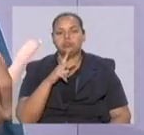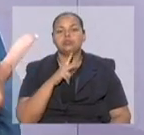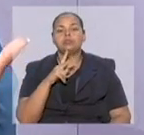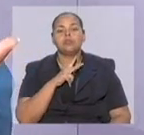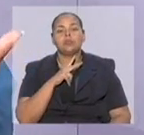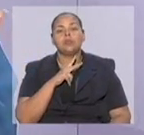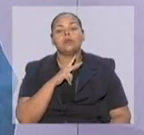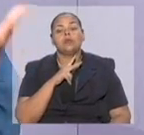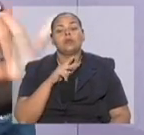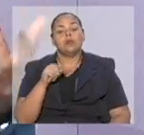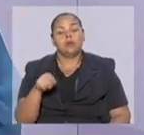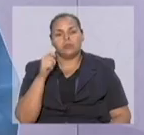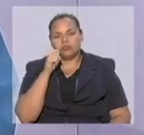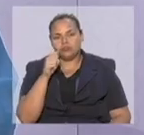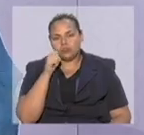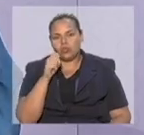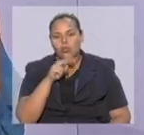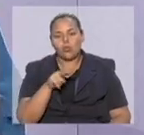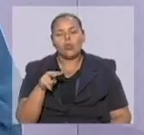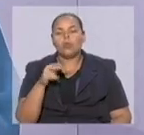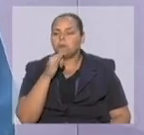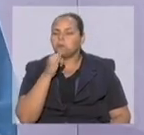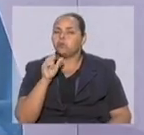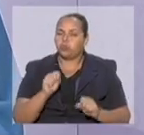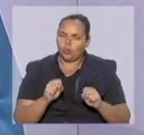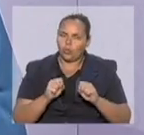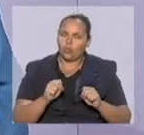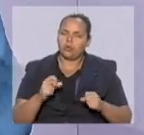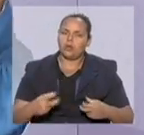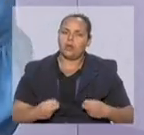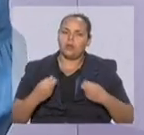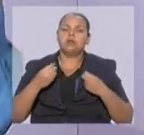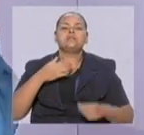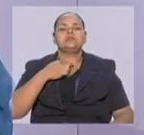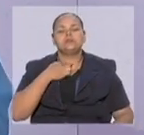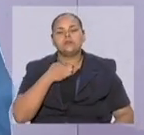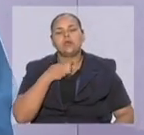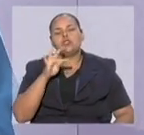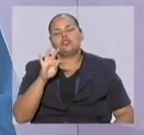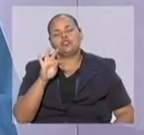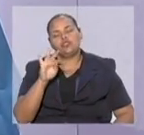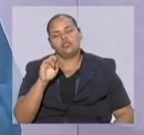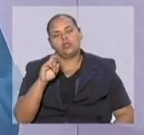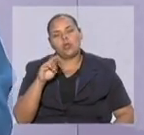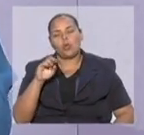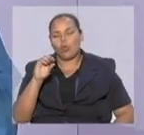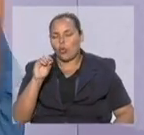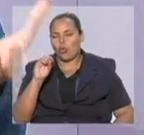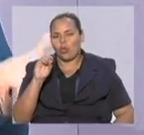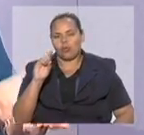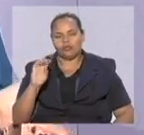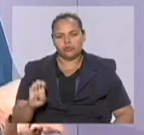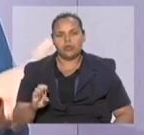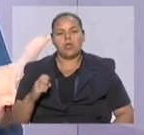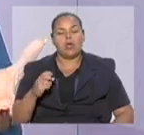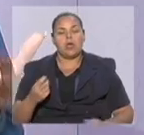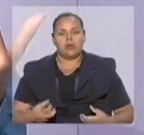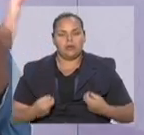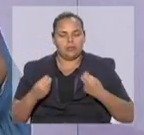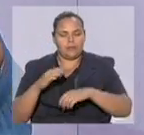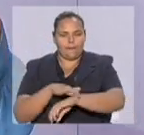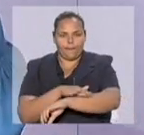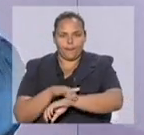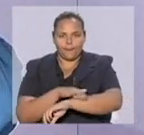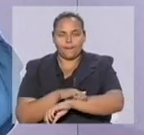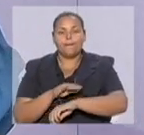particular. Né, que ela olhe os outros, você pode ter câncer de tireoide, câncer de pele, câncer de qualquer órgão do corpo.